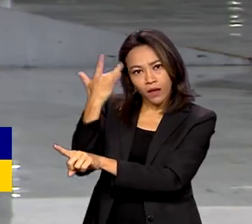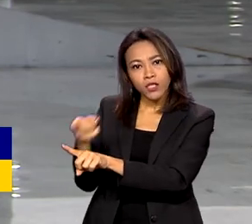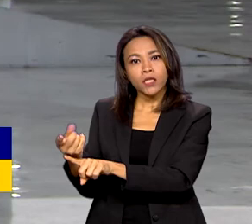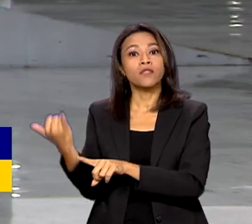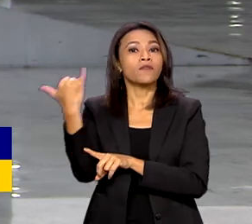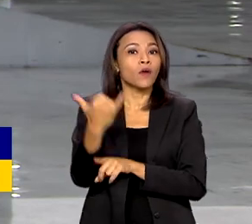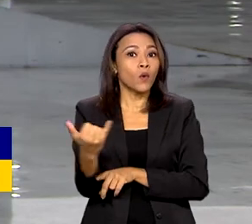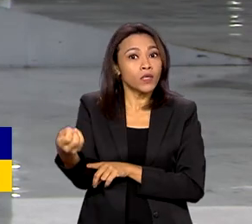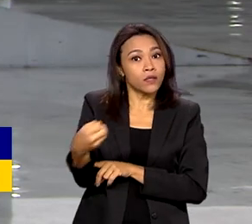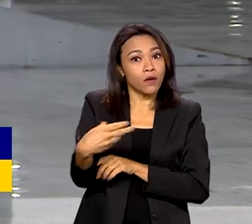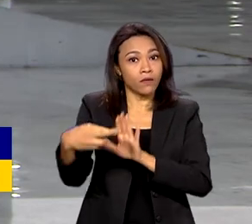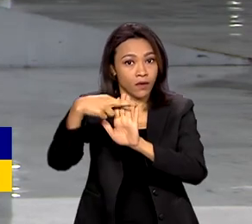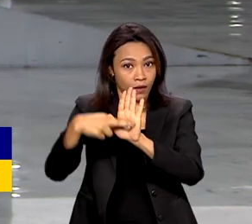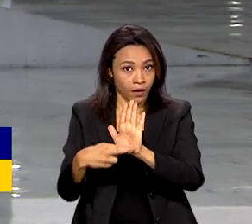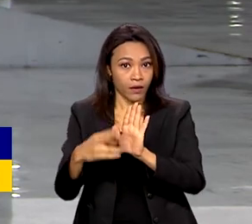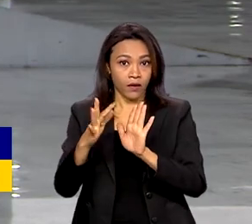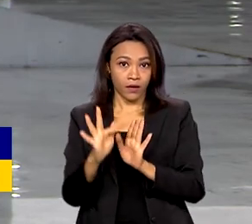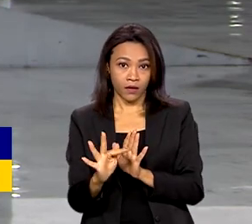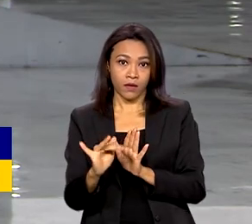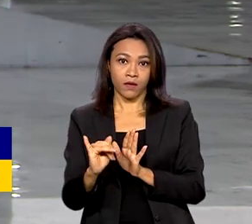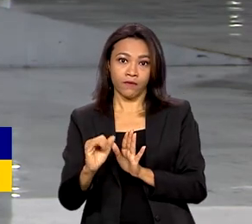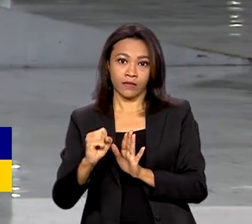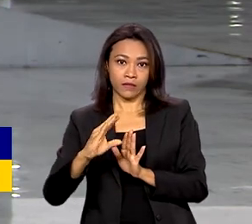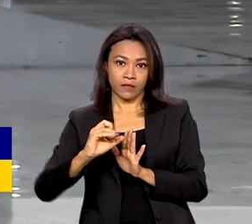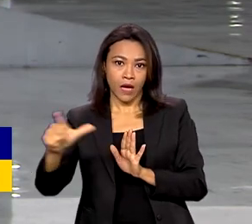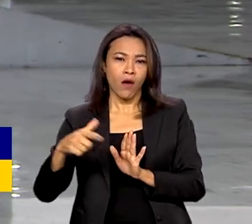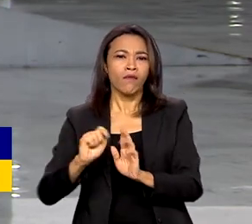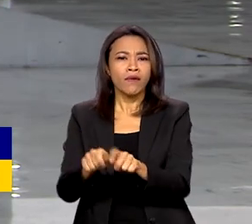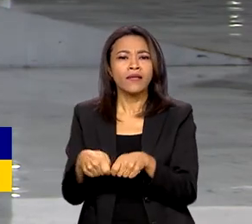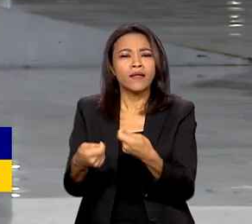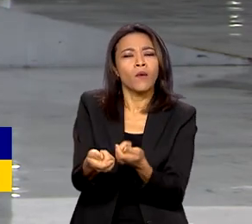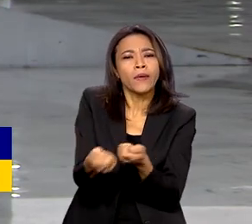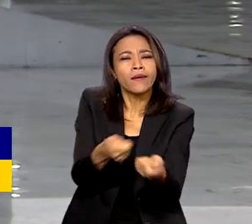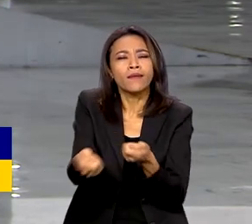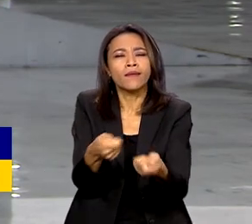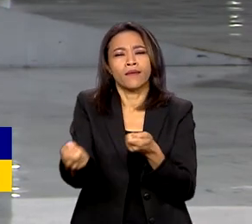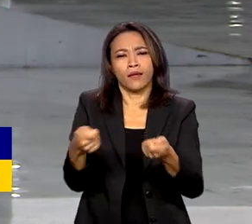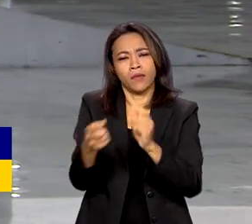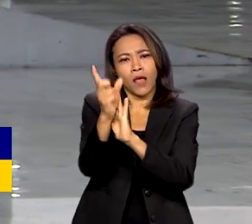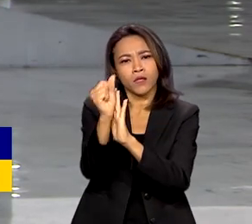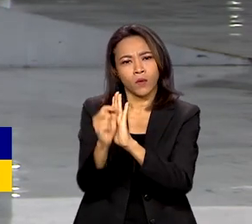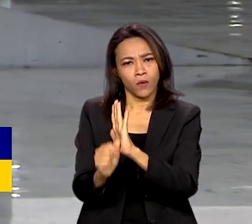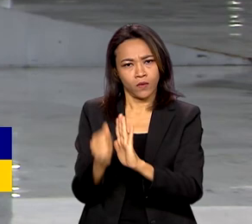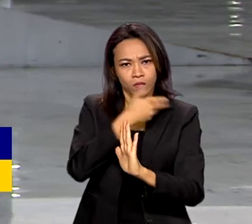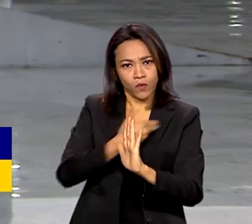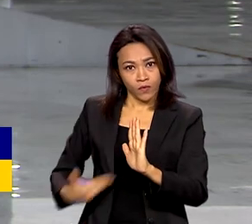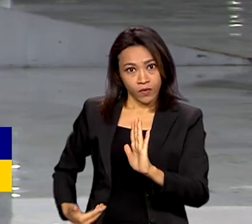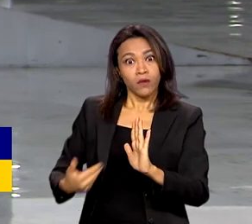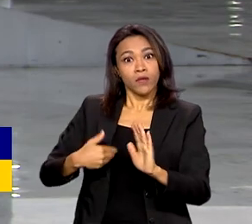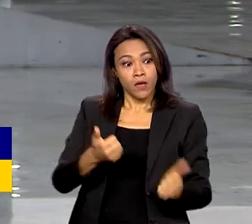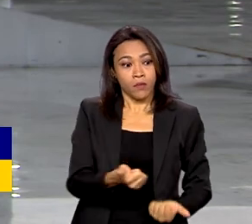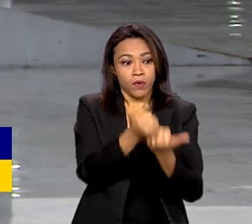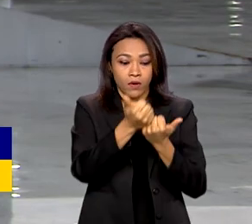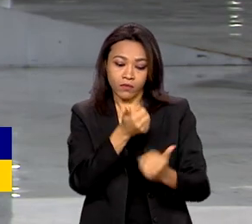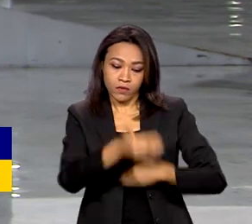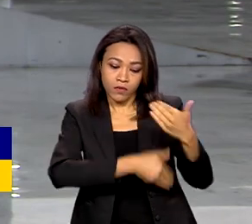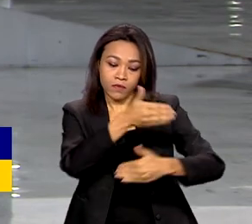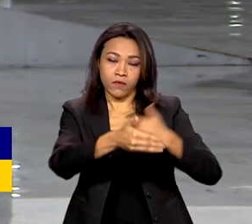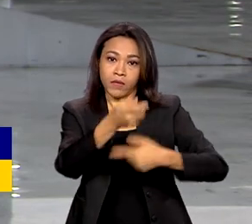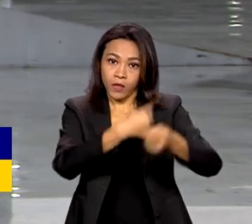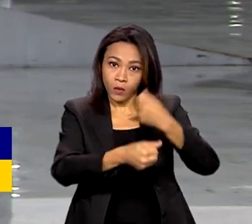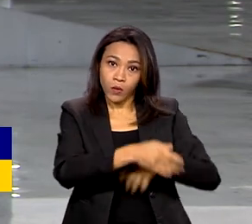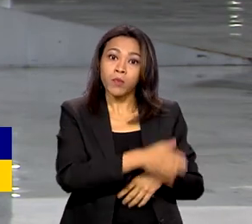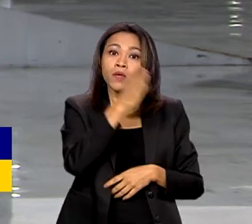novo regime fiscal, né, vai trazer aí mais equilíbrio nas contas públicas e favorecer o crescimento econômico. Ele também ressaltou